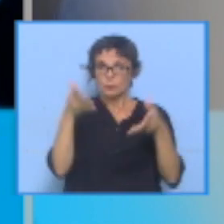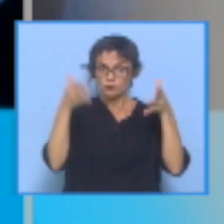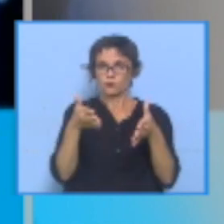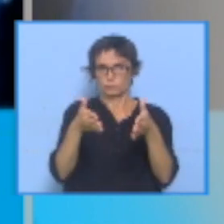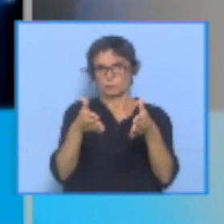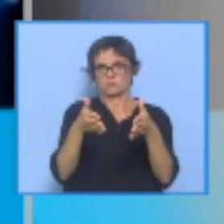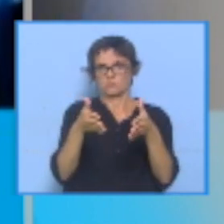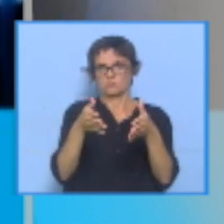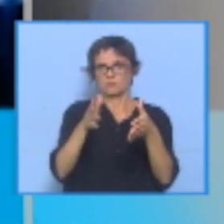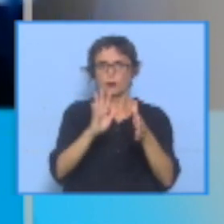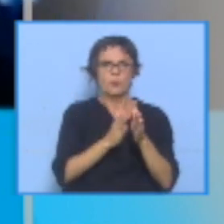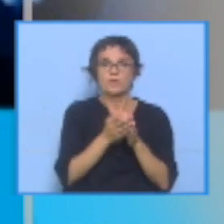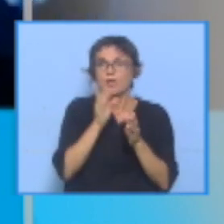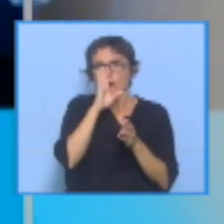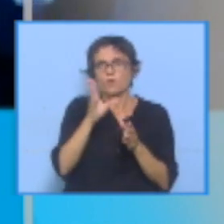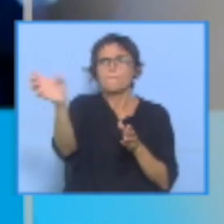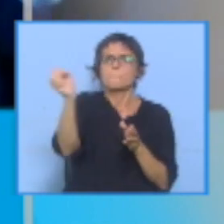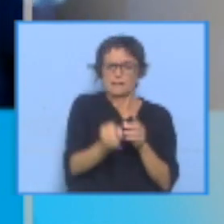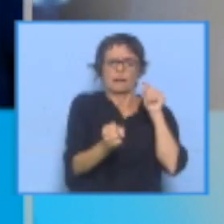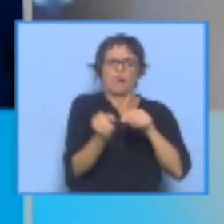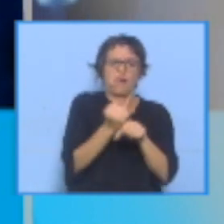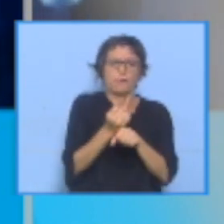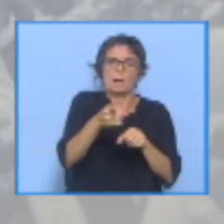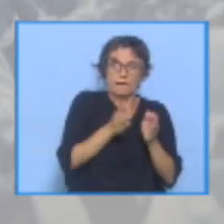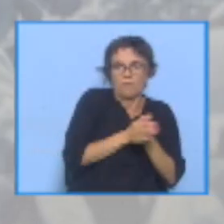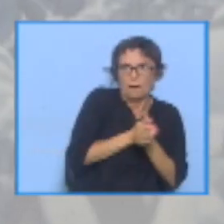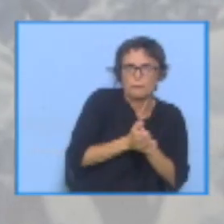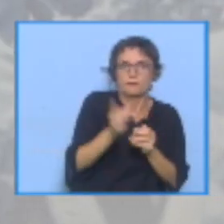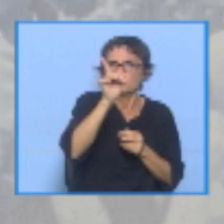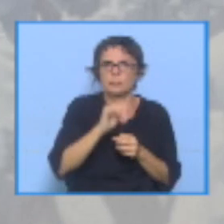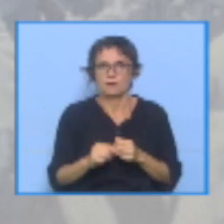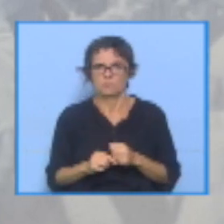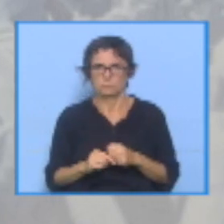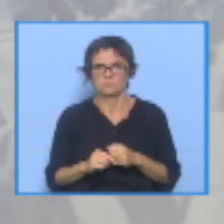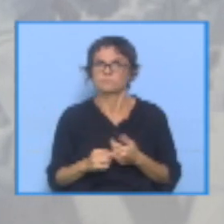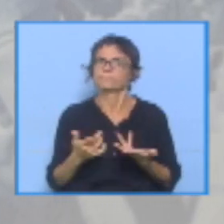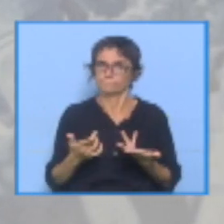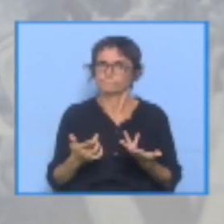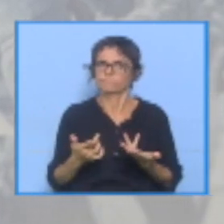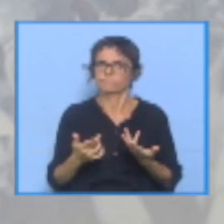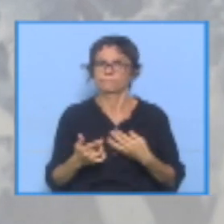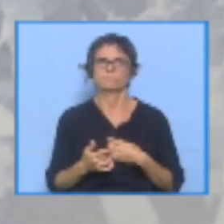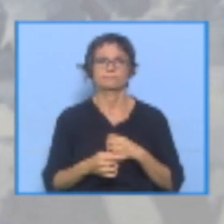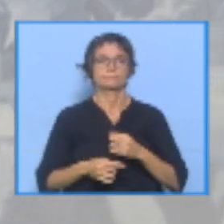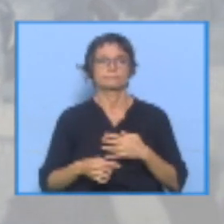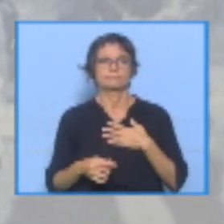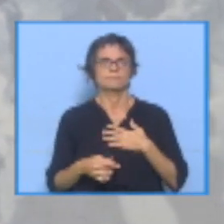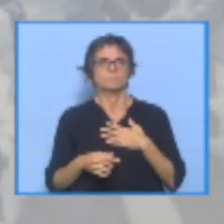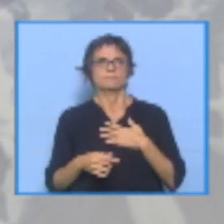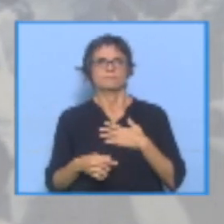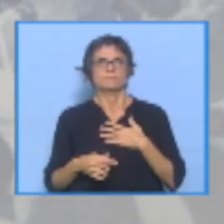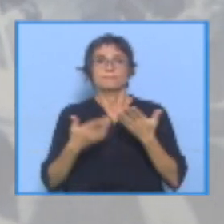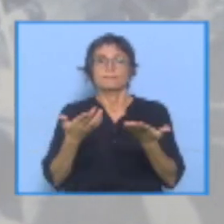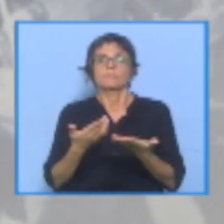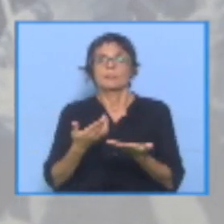os princípios do lucro e da economia, esquecendo a pessoa humana. O facto de Portugal ser também